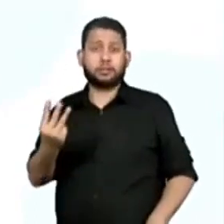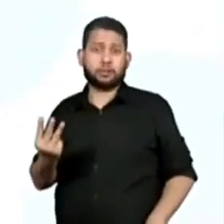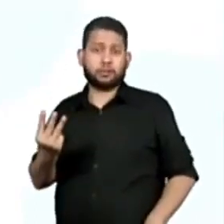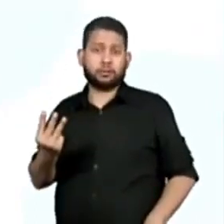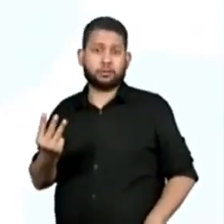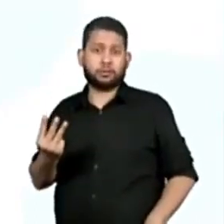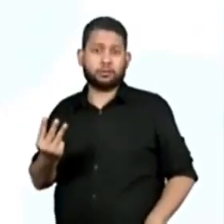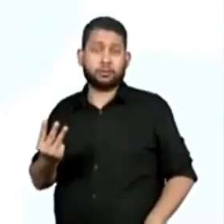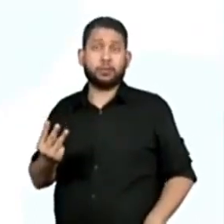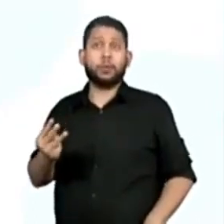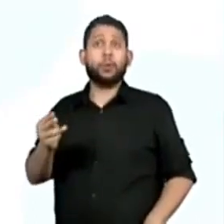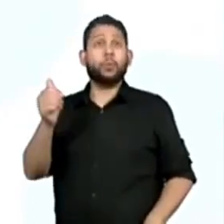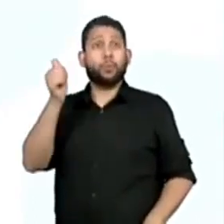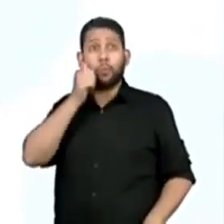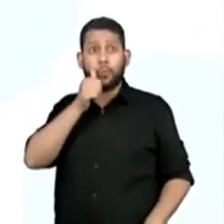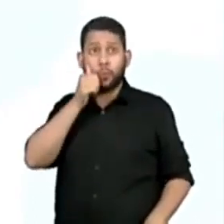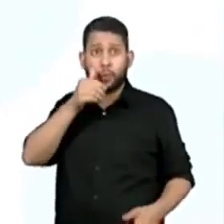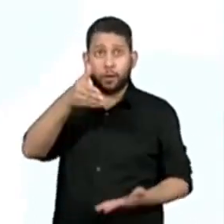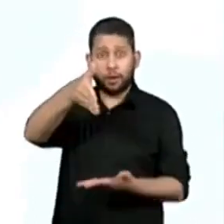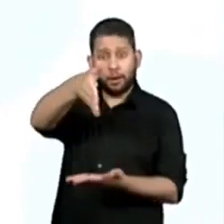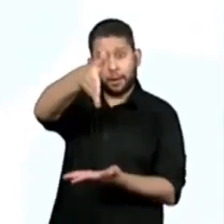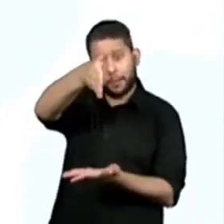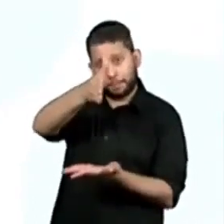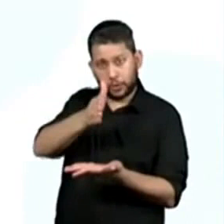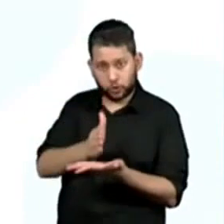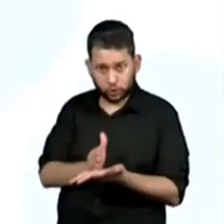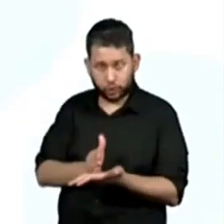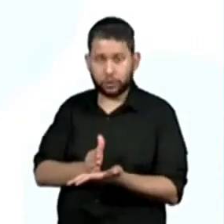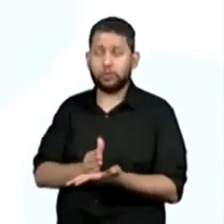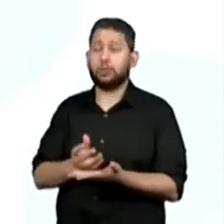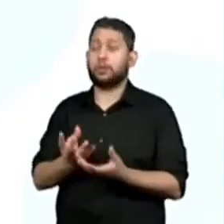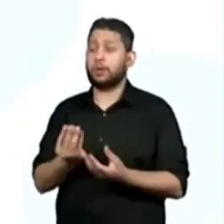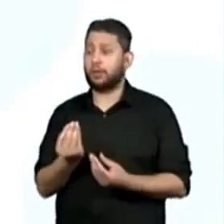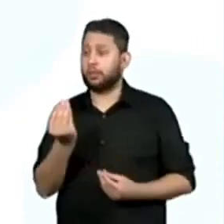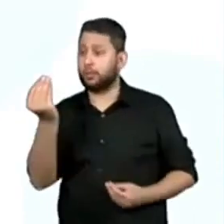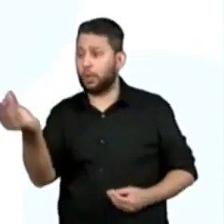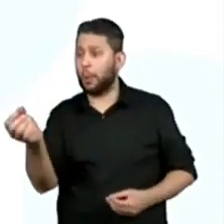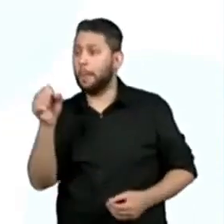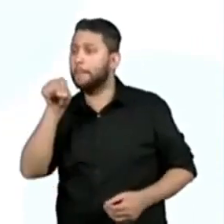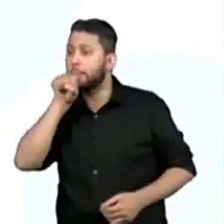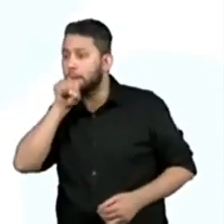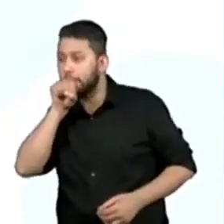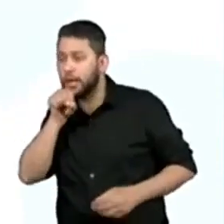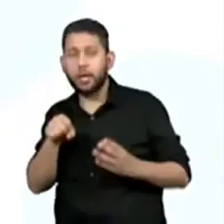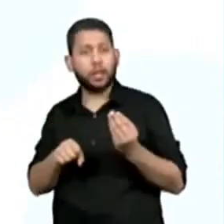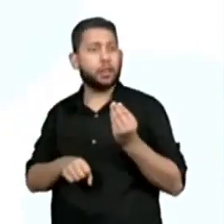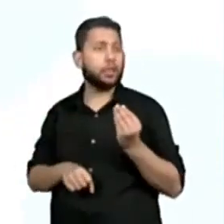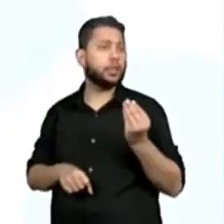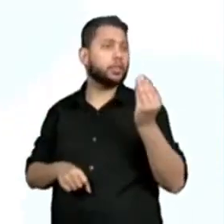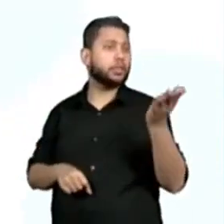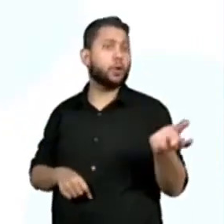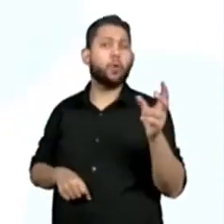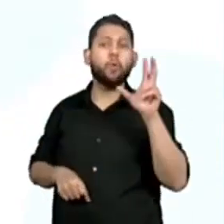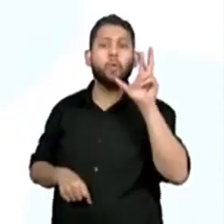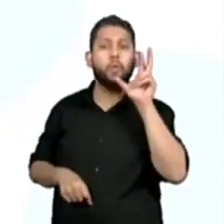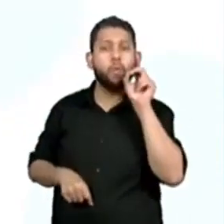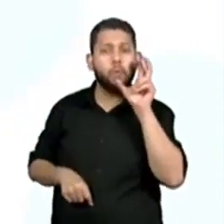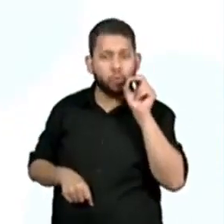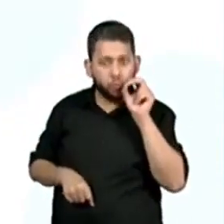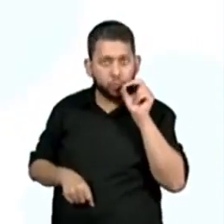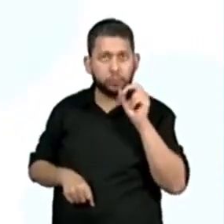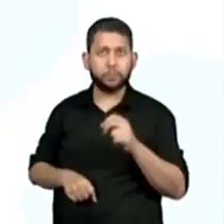ela repartiu o bolo entre sua mãe e sua avó ó ela repartiu para mãe